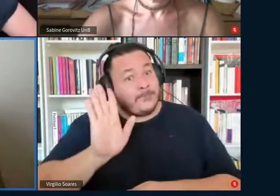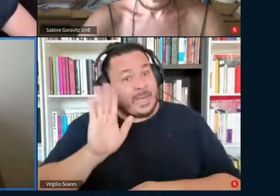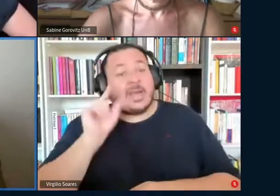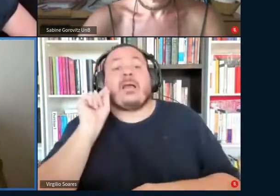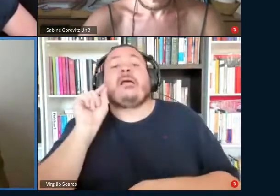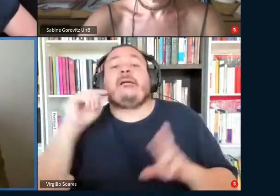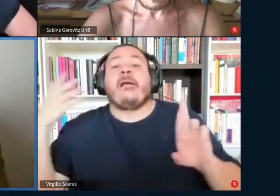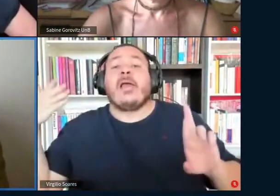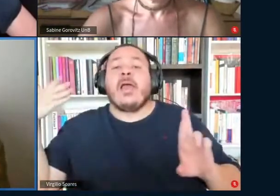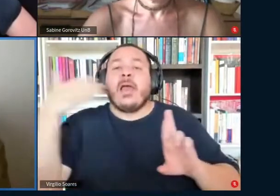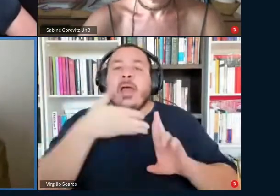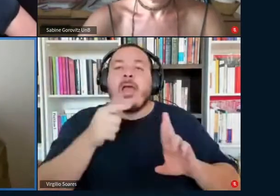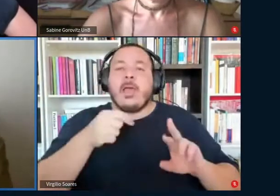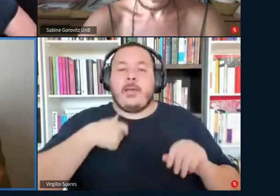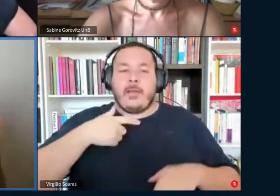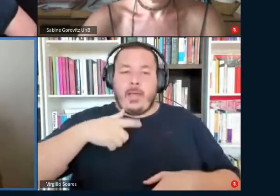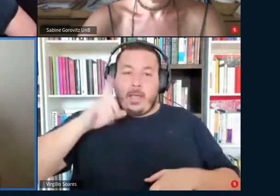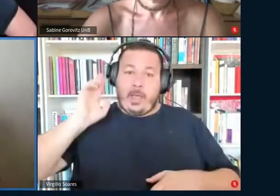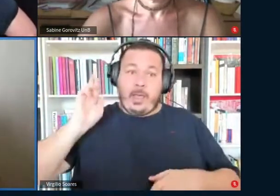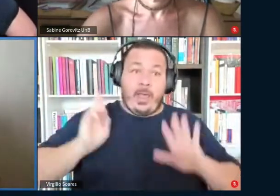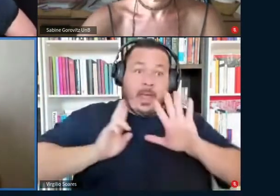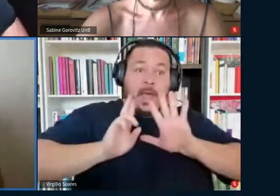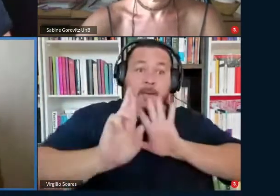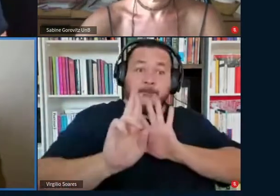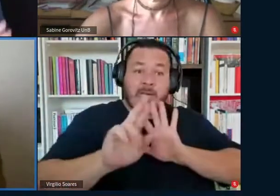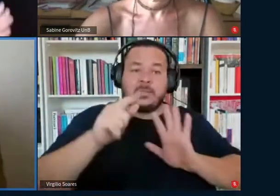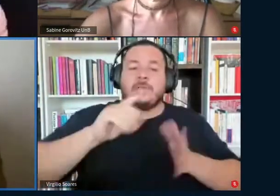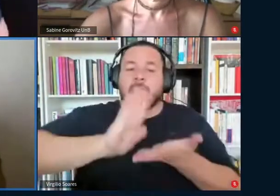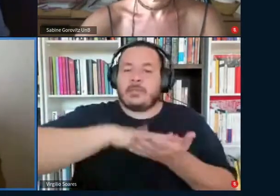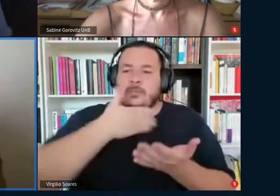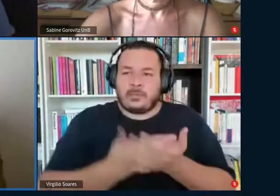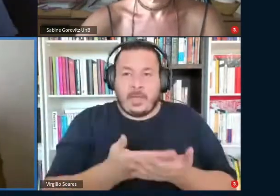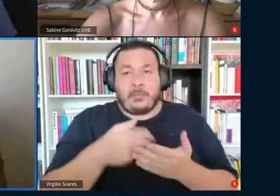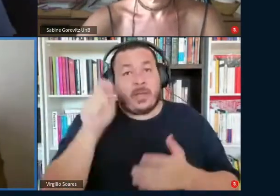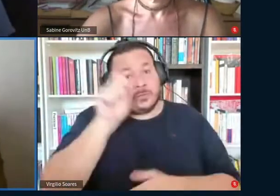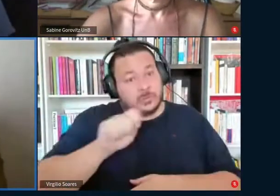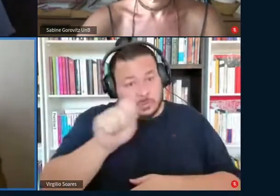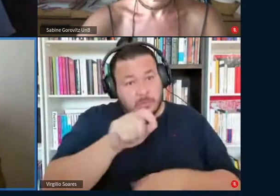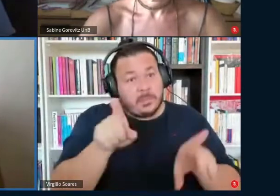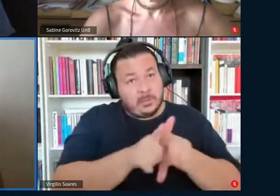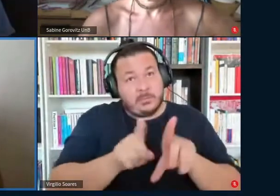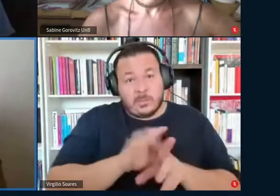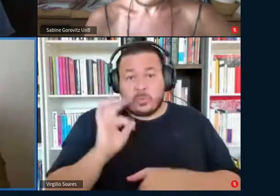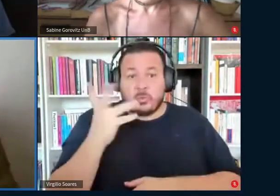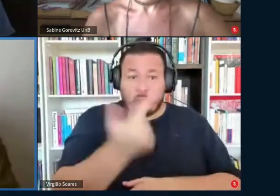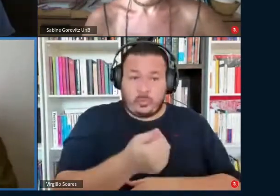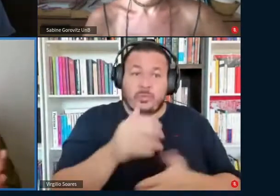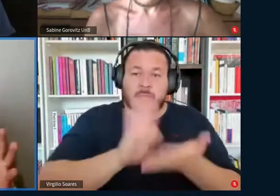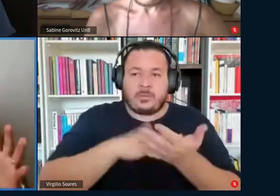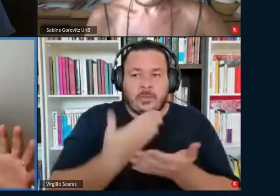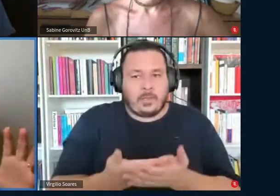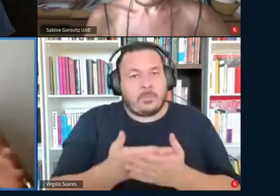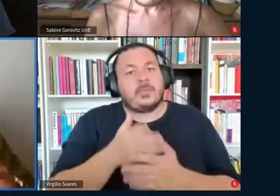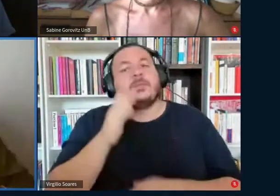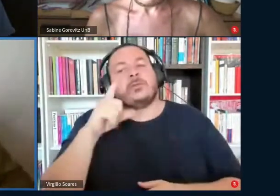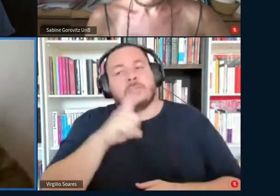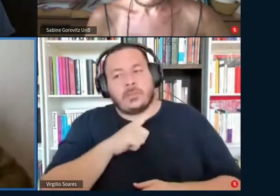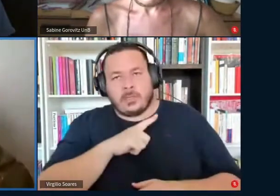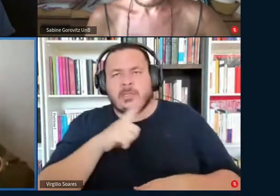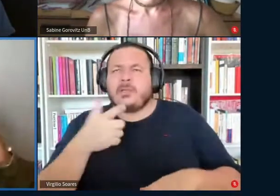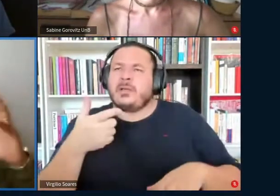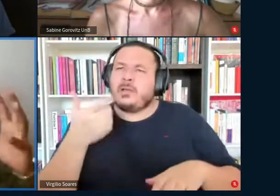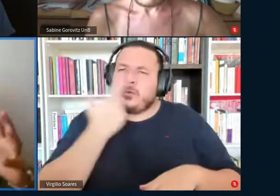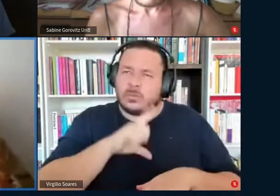os intérpretes no Brasil, que representa as associações, mas que acaba representando todos os intérpretes, ainda já tem uma entrada maior